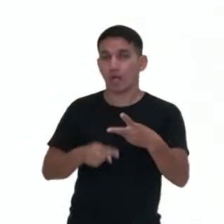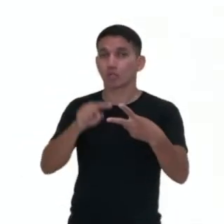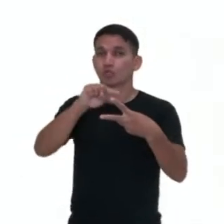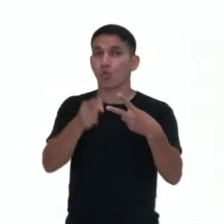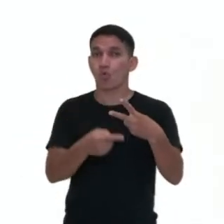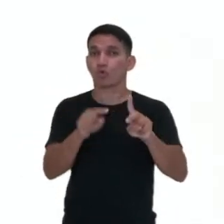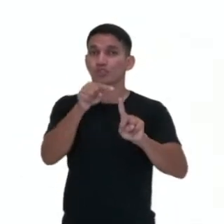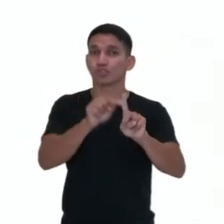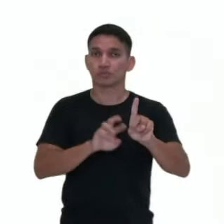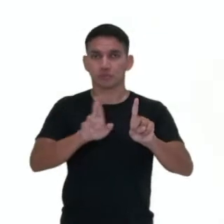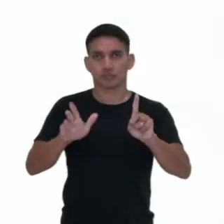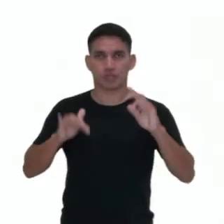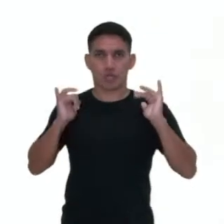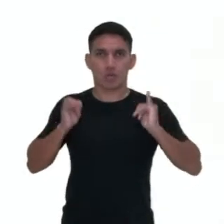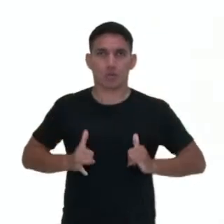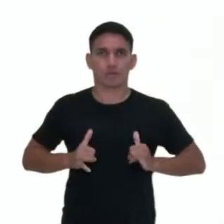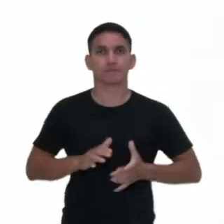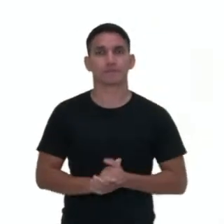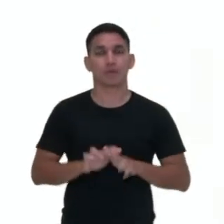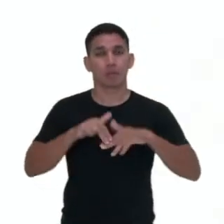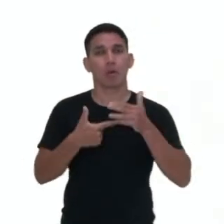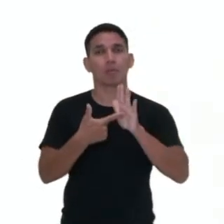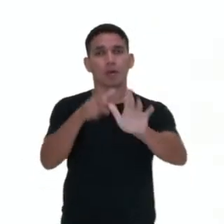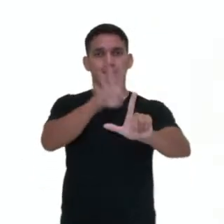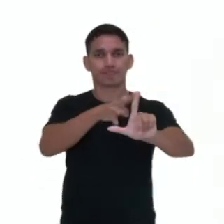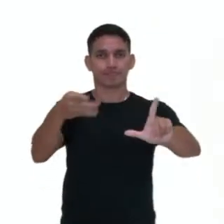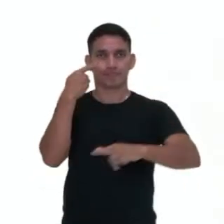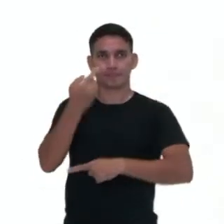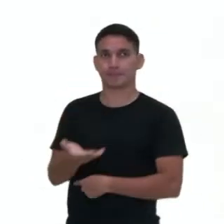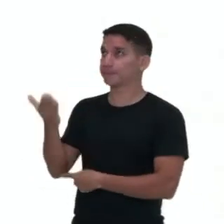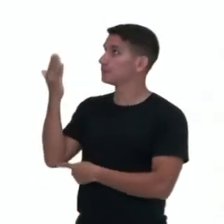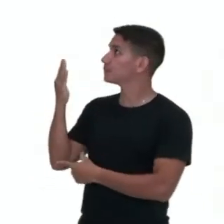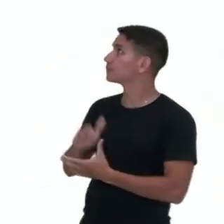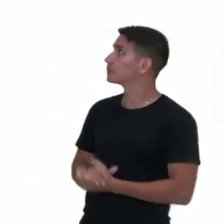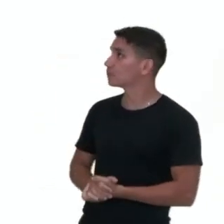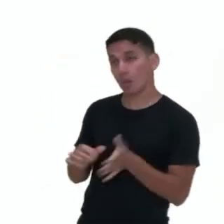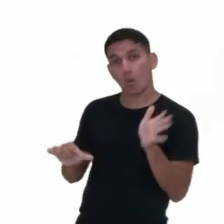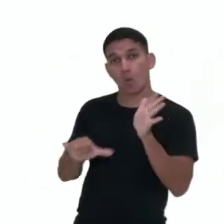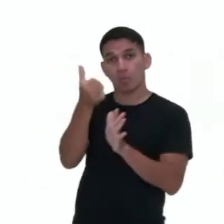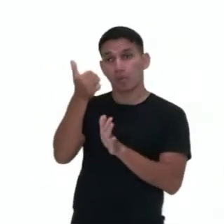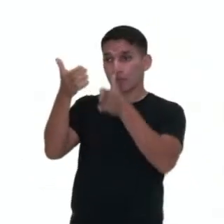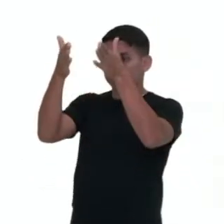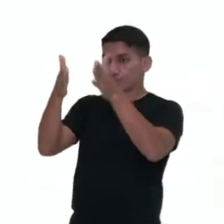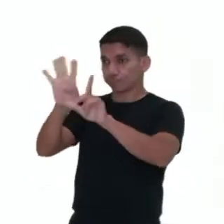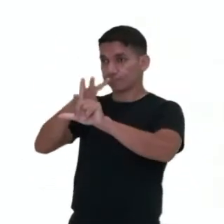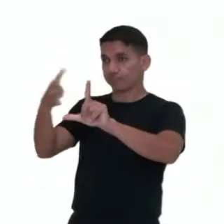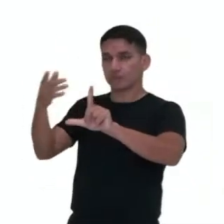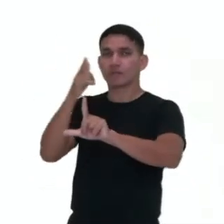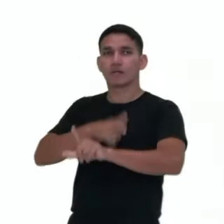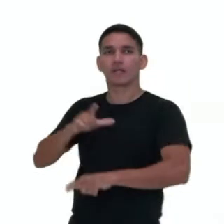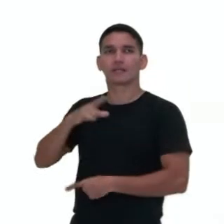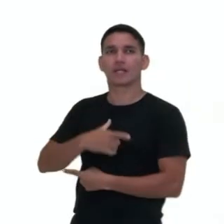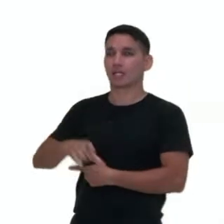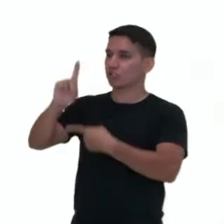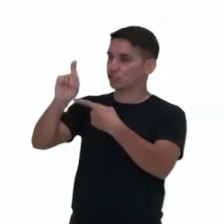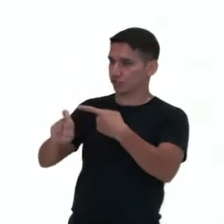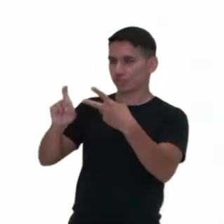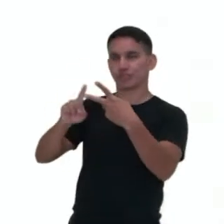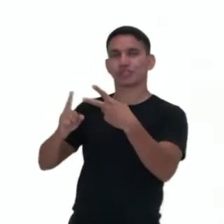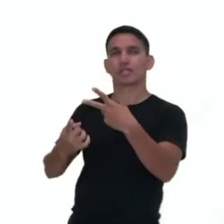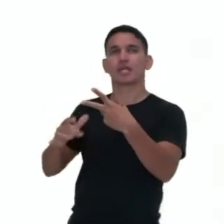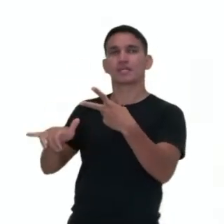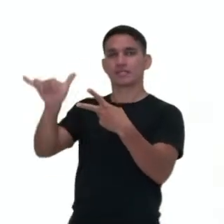mochilas, conforme indicado no quadro a seguir. Então, olhem só, no primeiro quadro, pessoal, modelo X, modelo